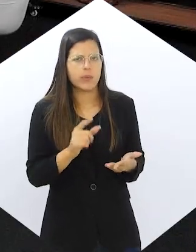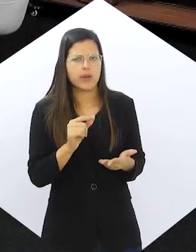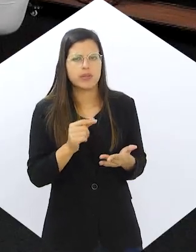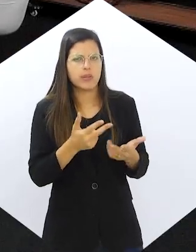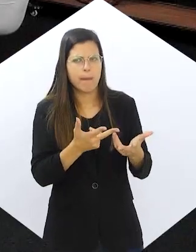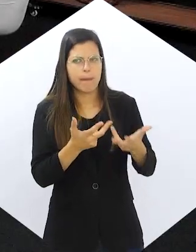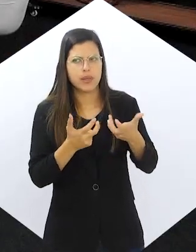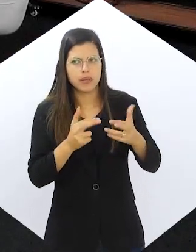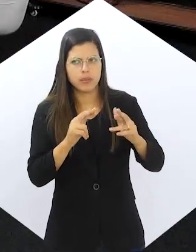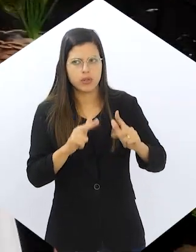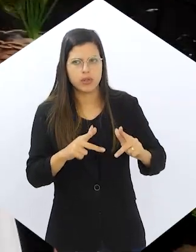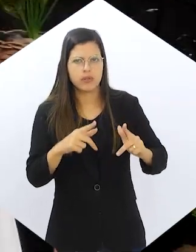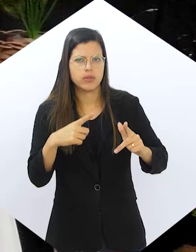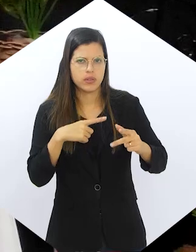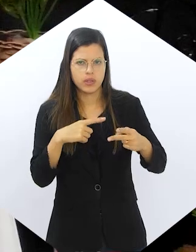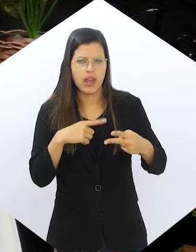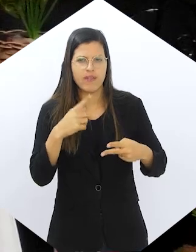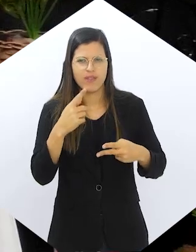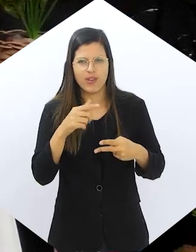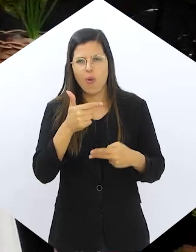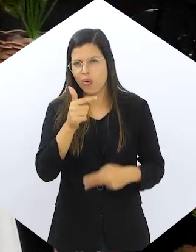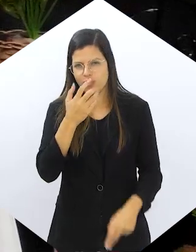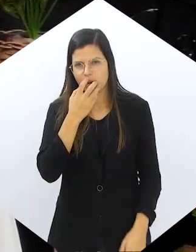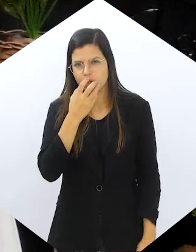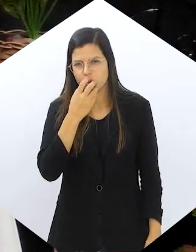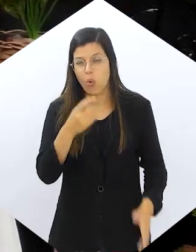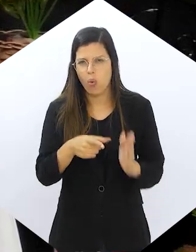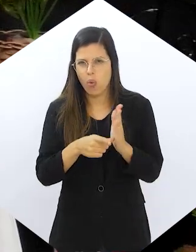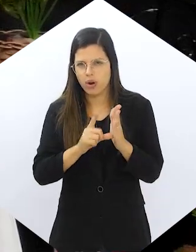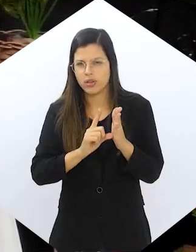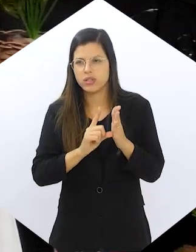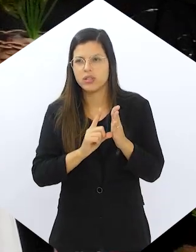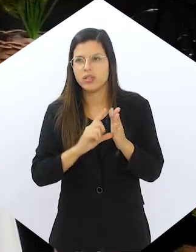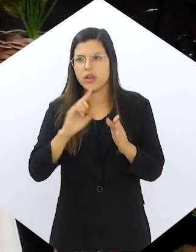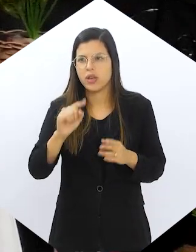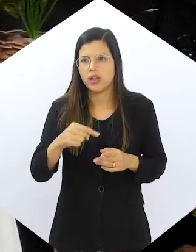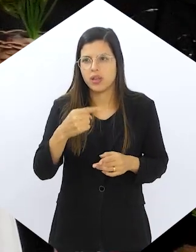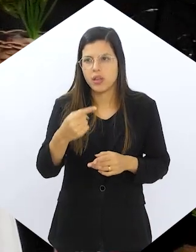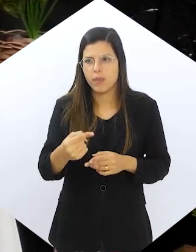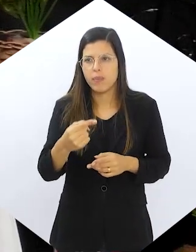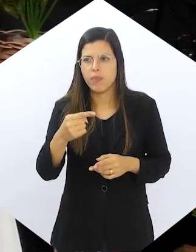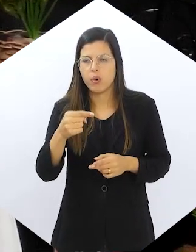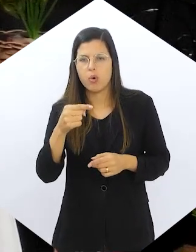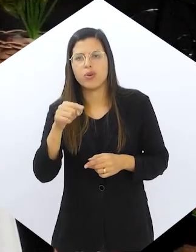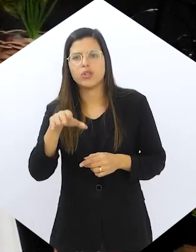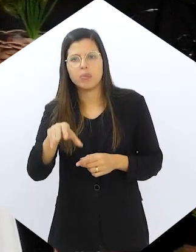de diferença? Você teve o Prince antes e logo depois você